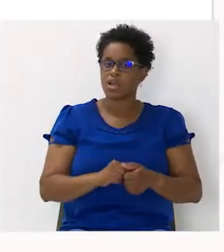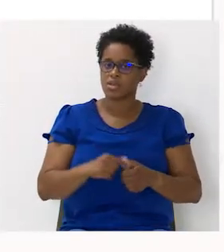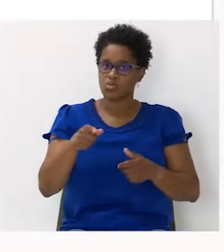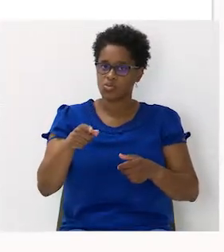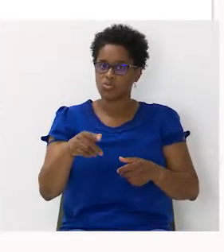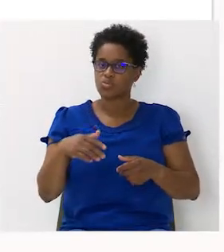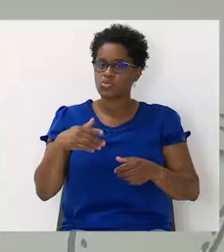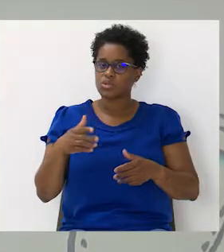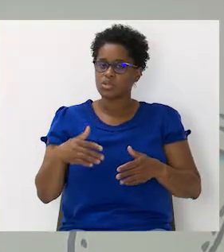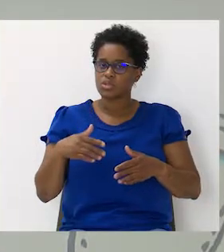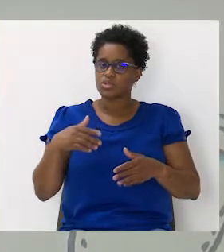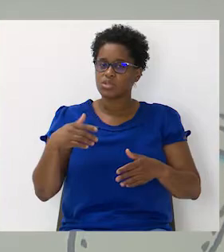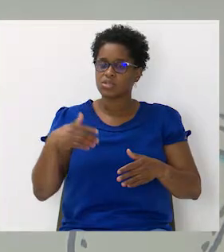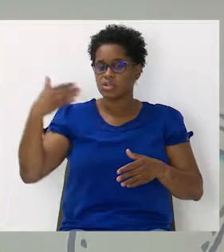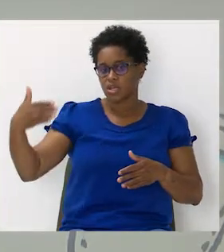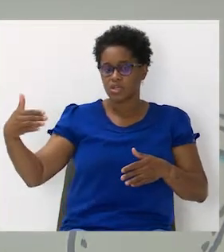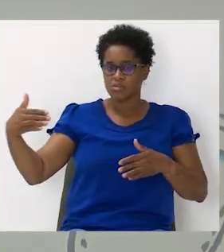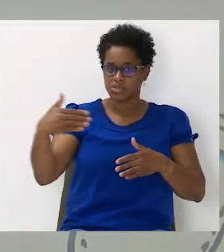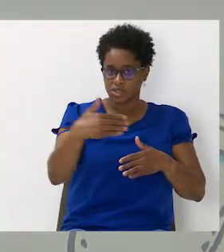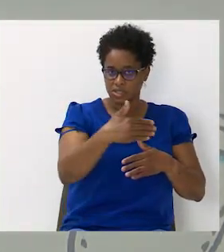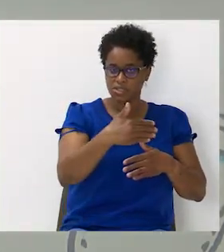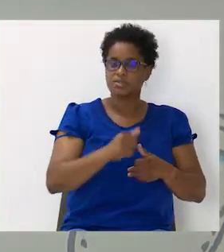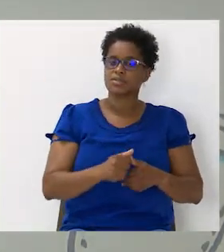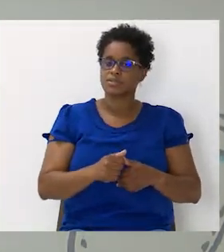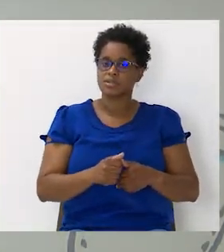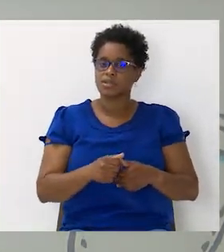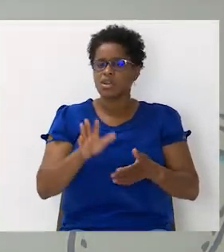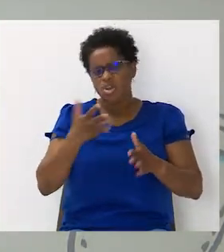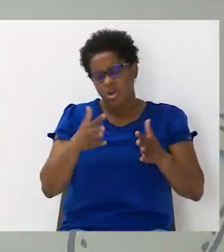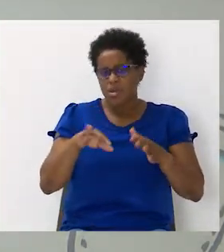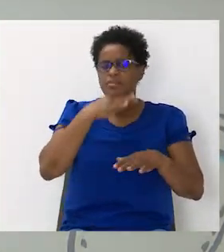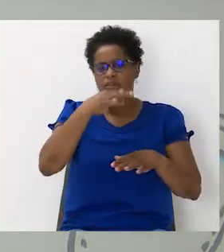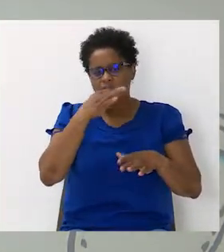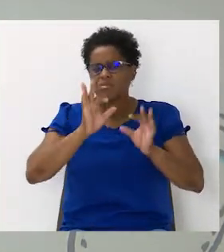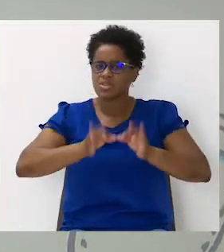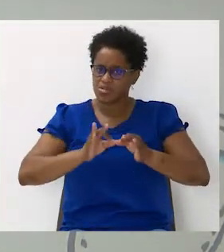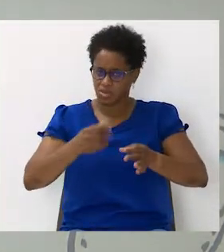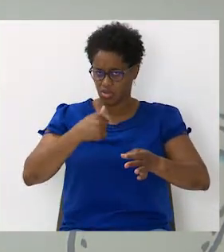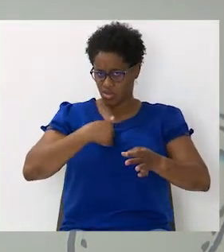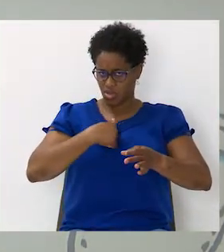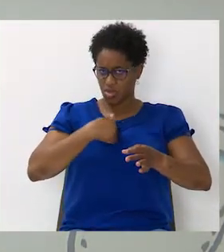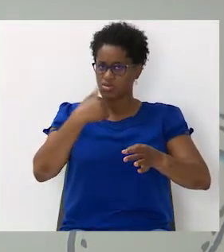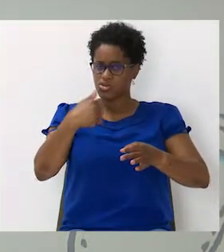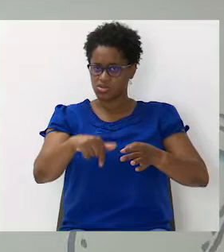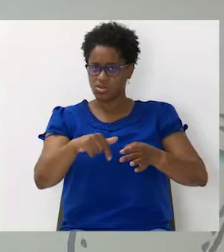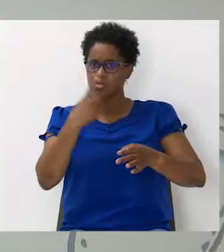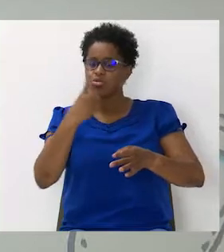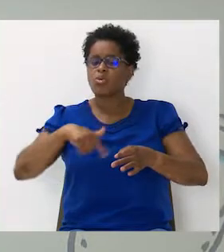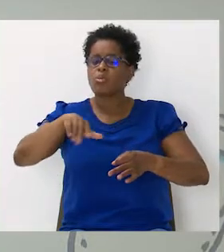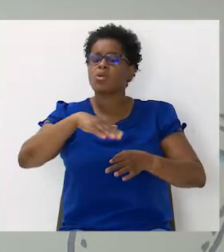de direita para esquerda. Normalmente falamos sempre, eu estou numa